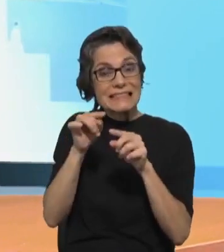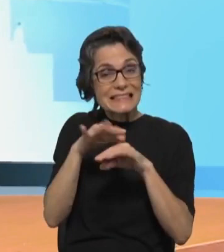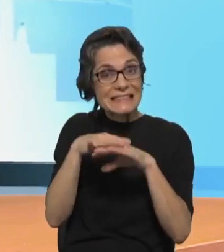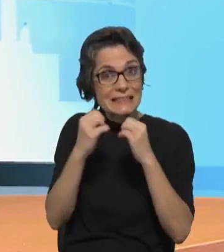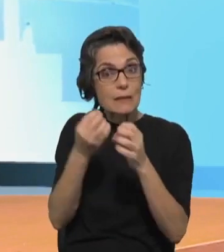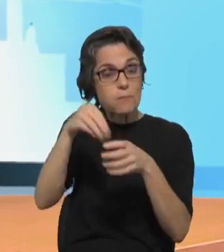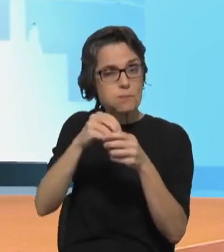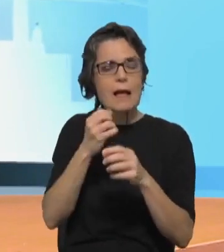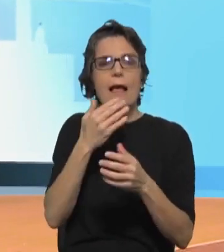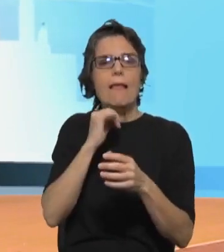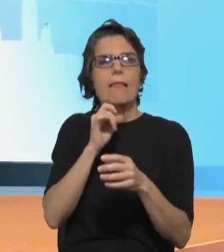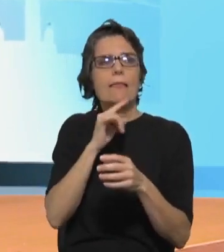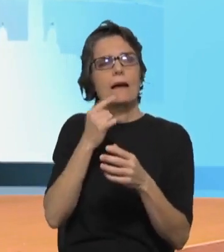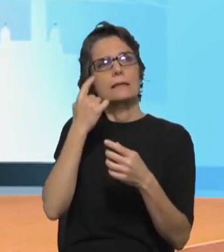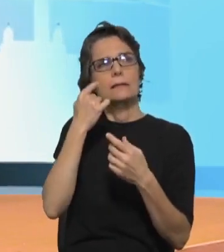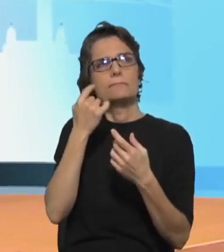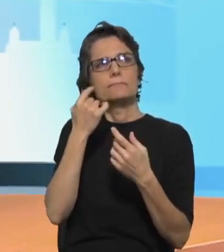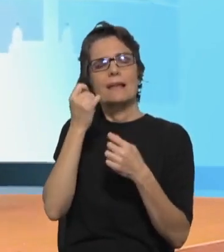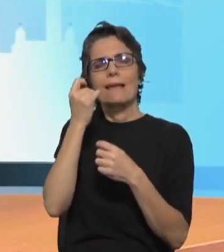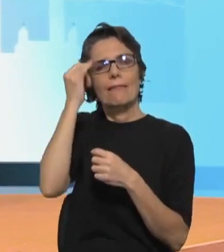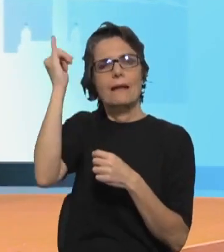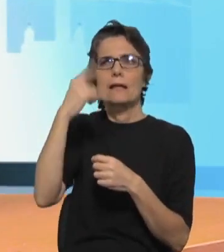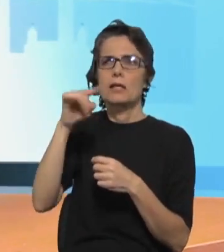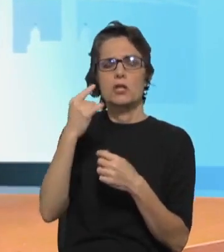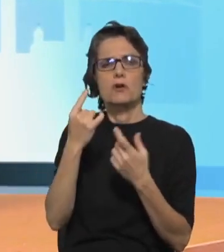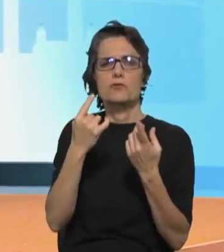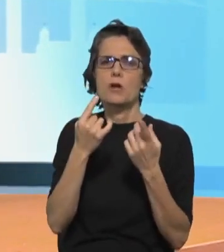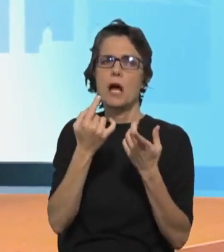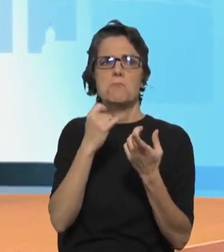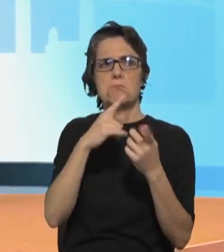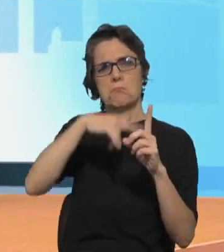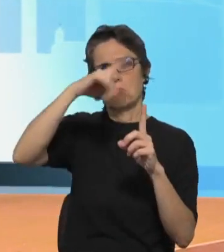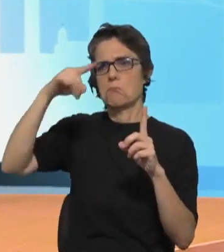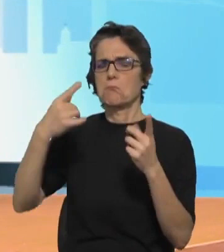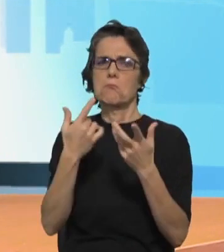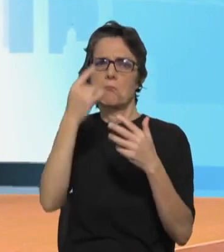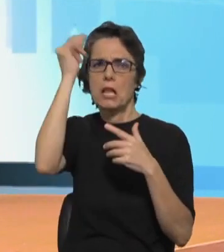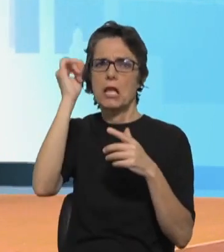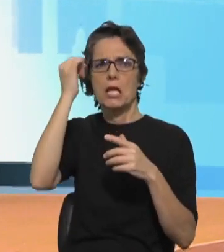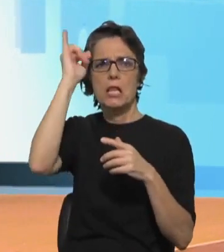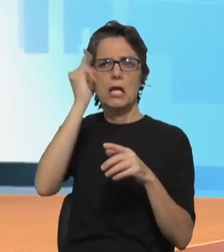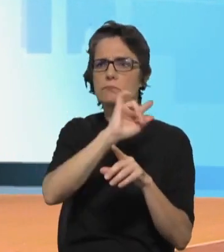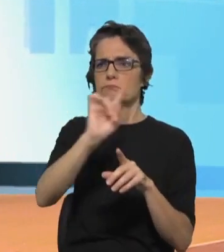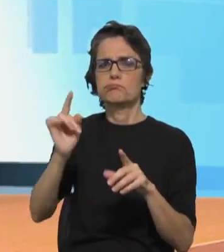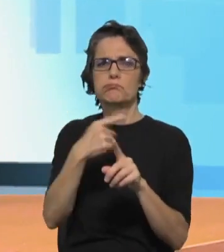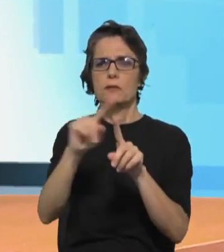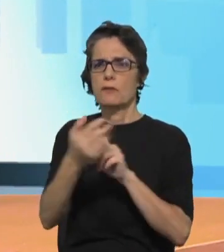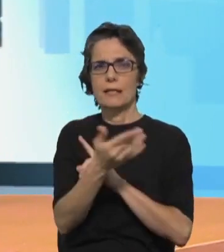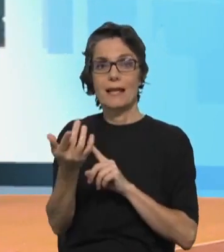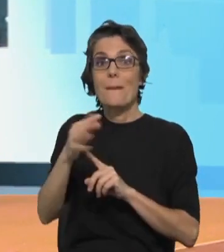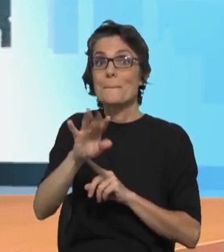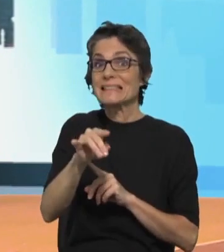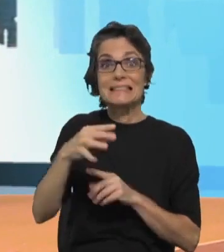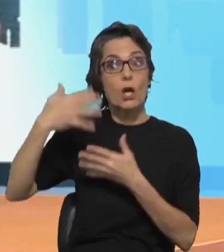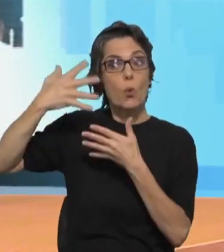criam-nos a ilusão de que nós estamos a ter um retrato da diversidade, da pluralidade de ideias que existe na sociedade, e não é isso que os